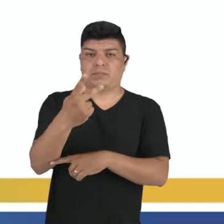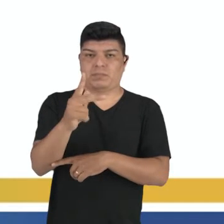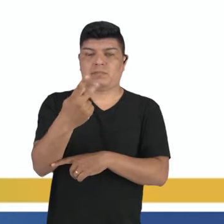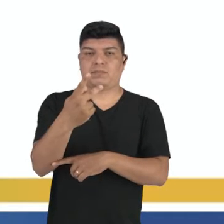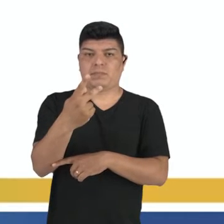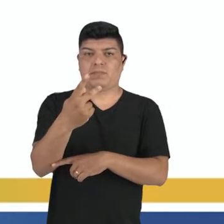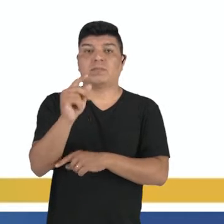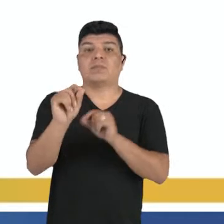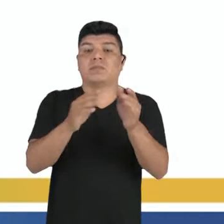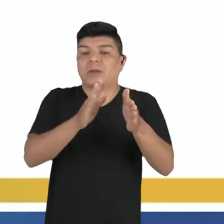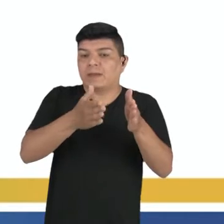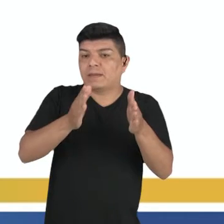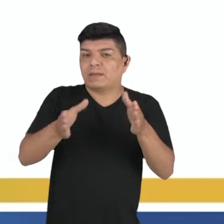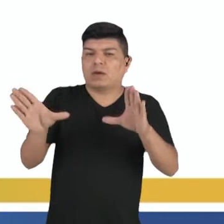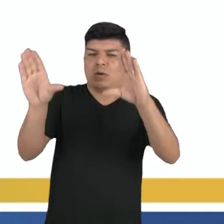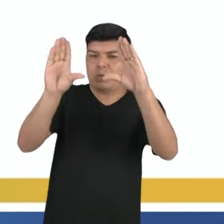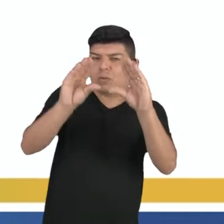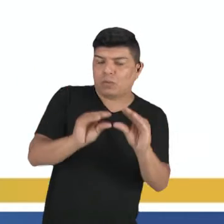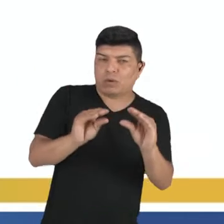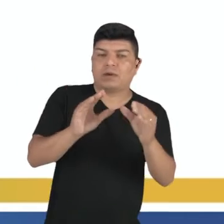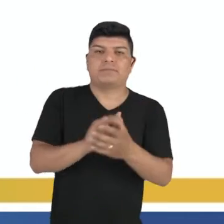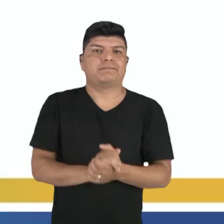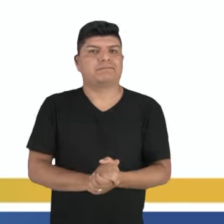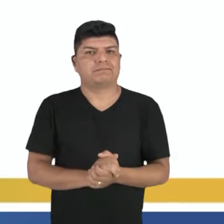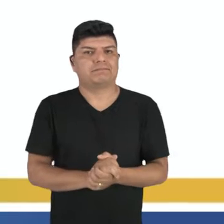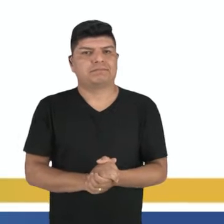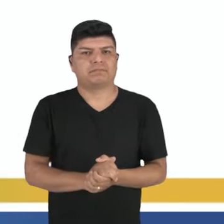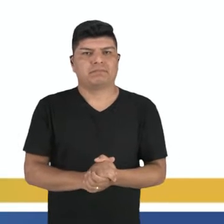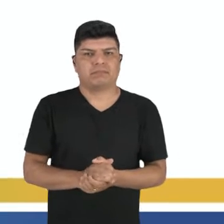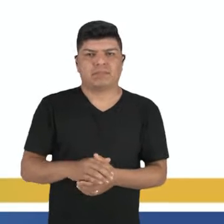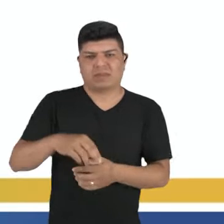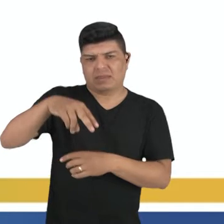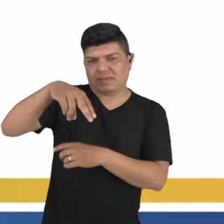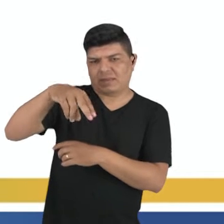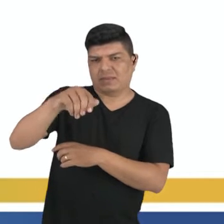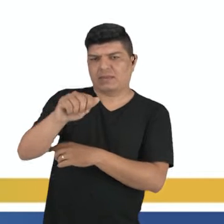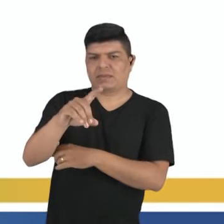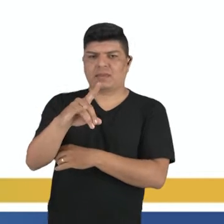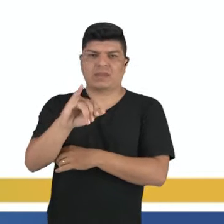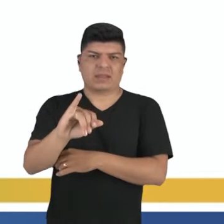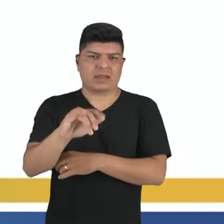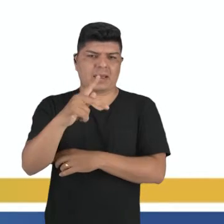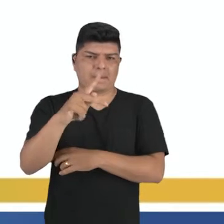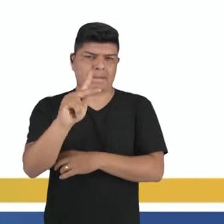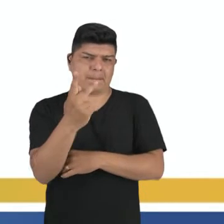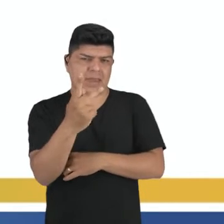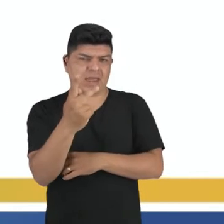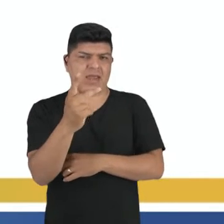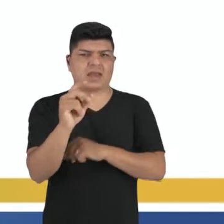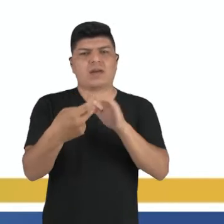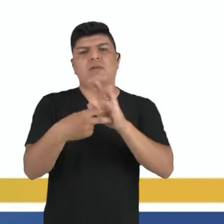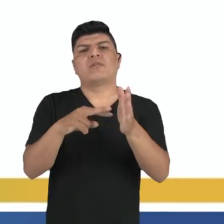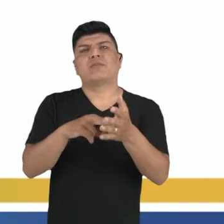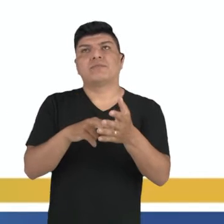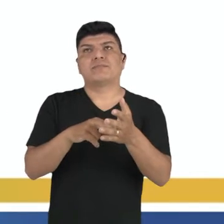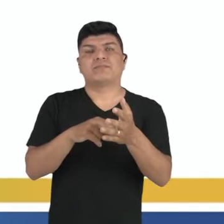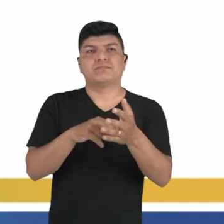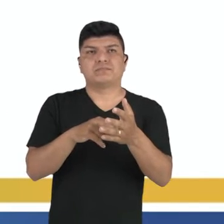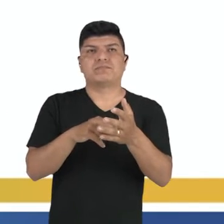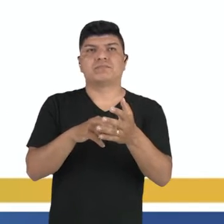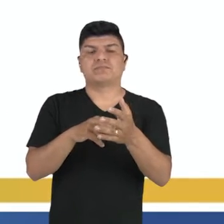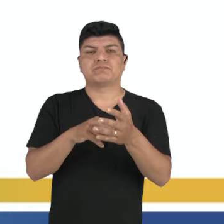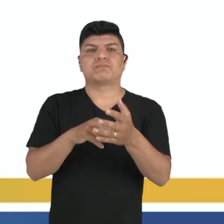fase escura aí professora o que que é ensinar de PH O que será que é ensinar de PH